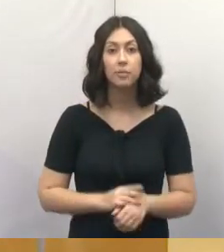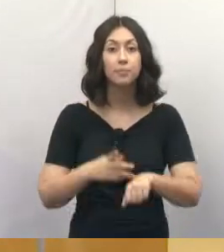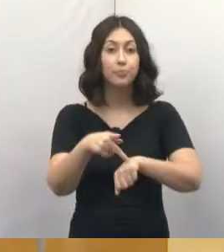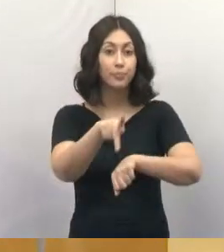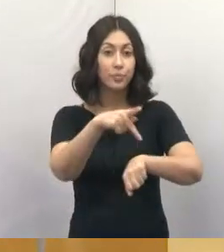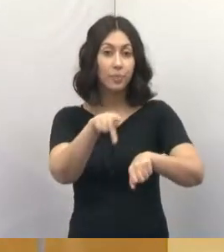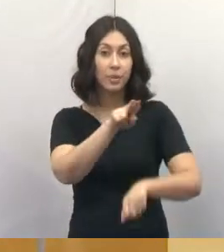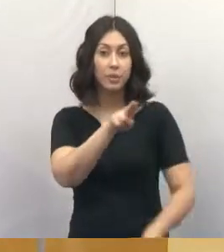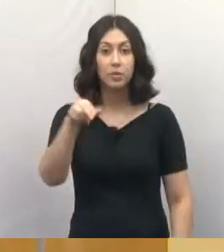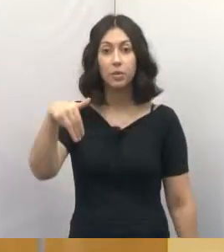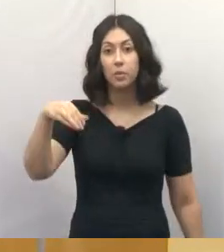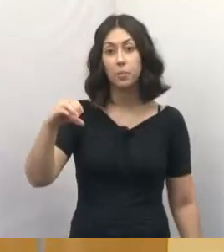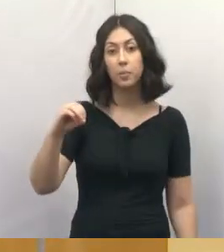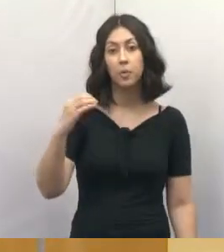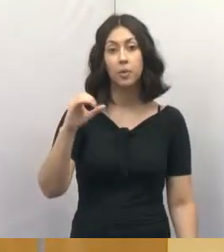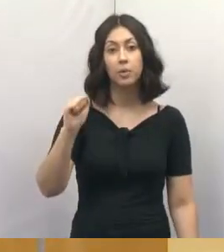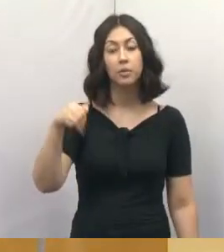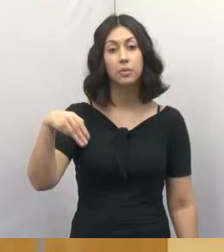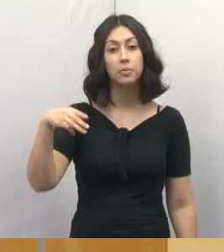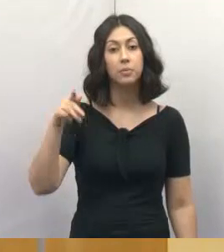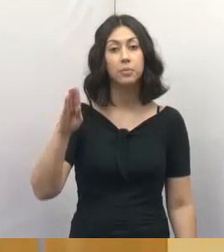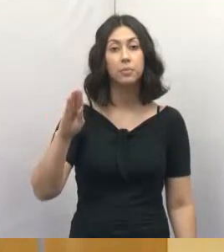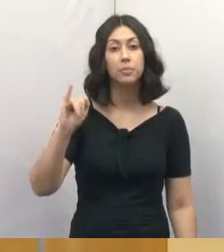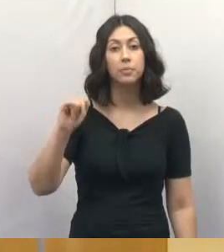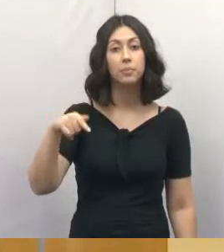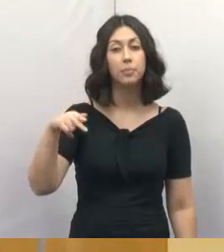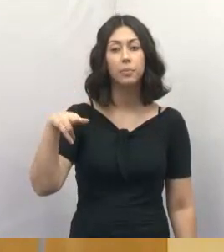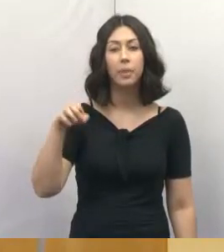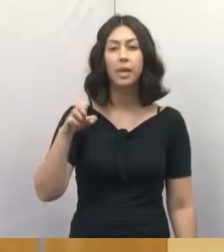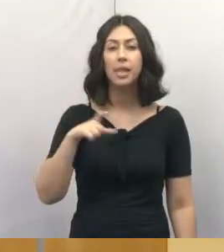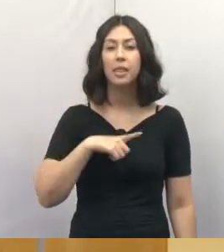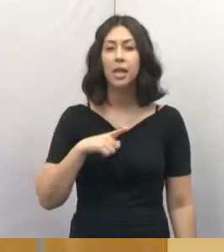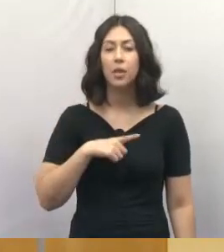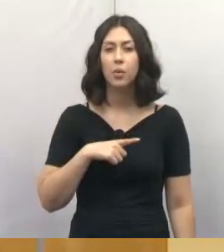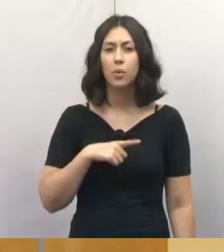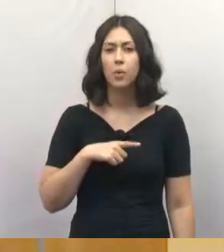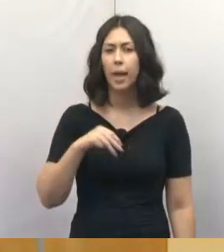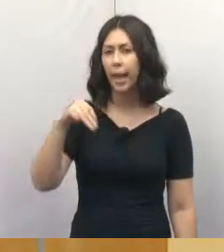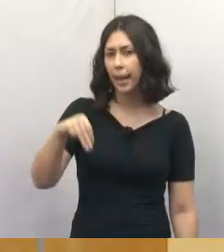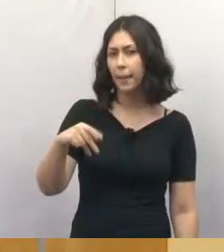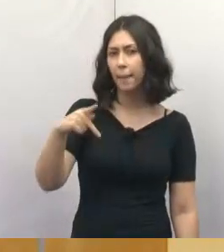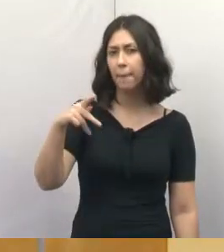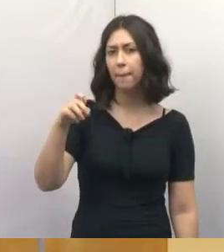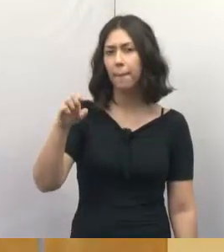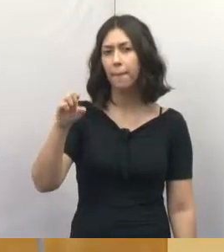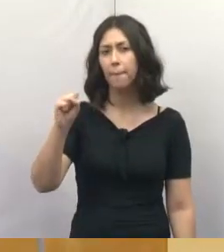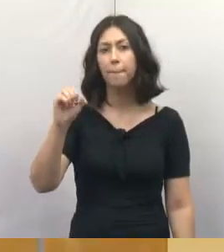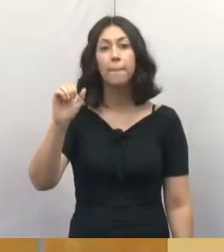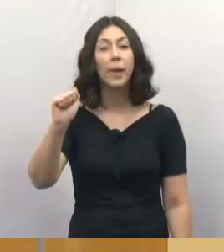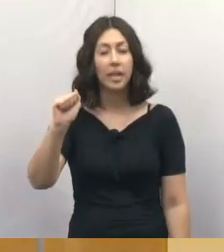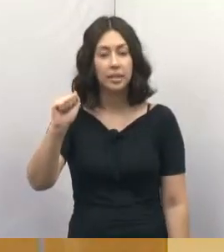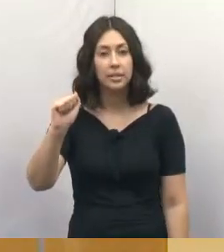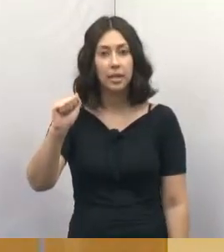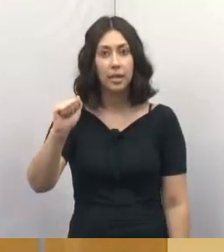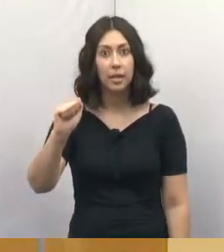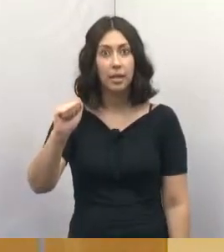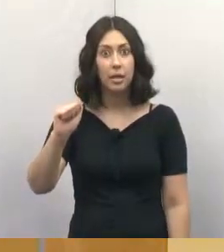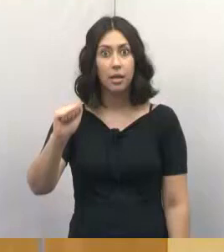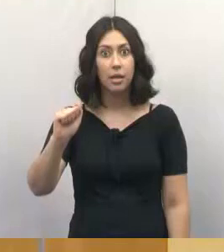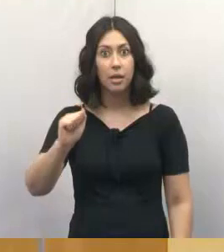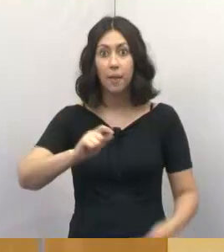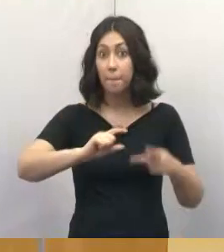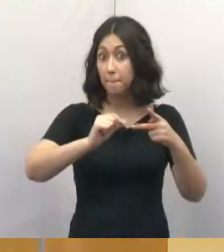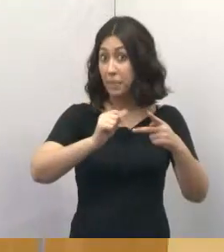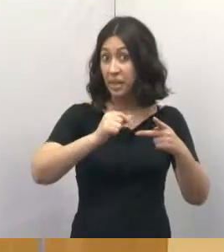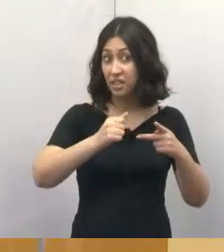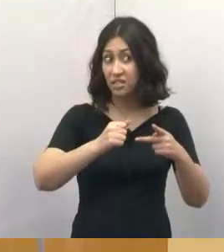Moçambique já tem um método de pagamento, acho que é M-Pesa que eles falam, que é mais moderno do que o nosso,